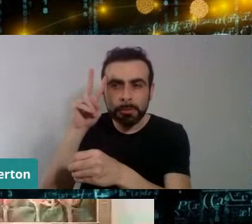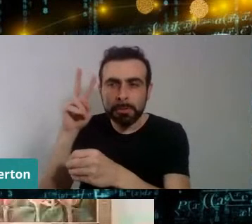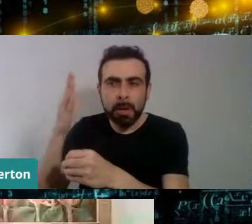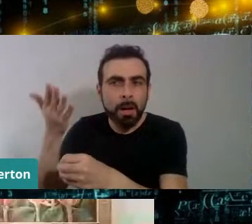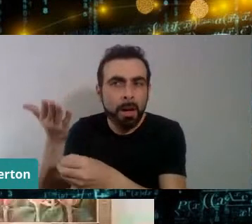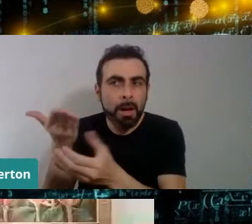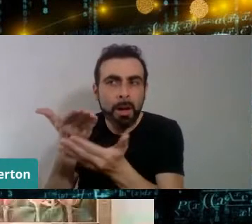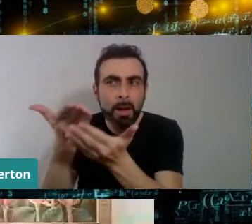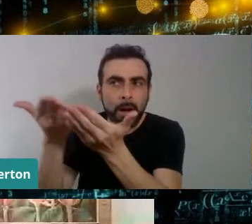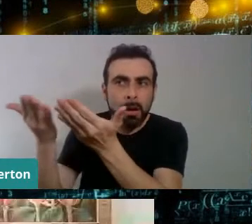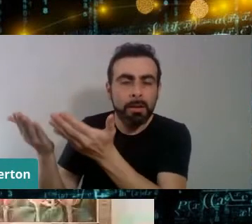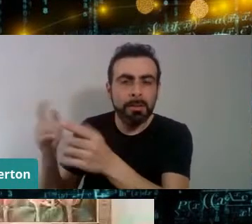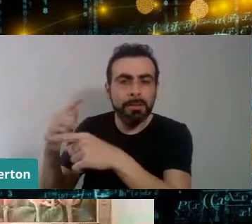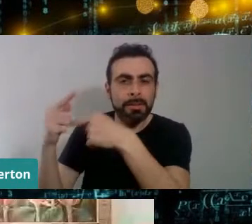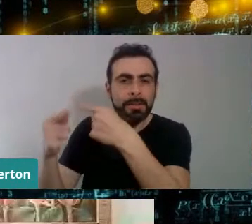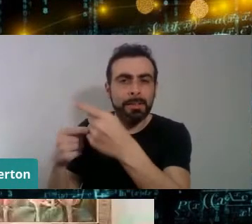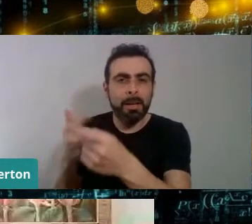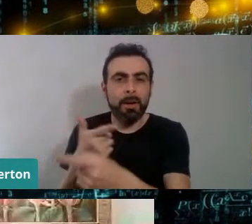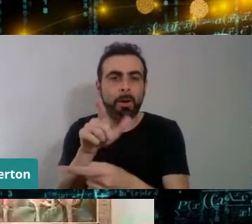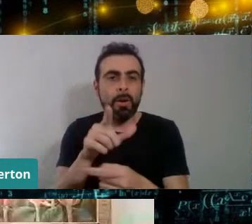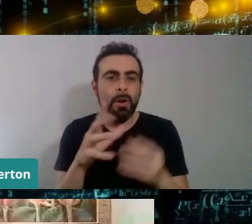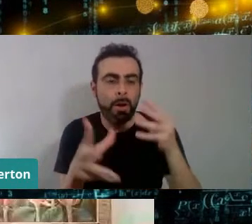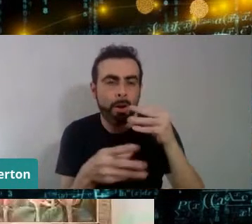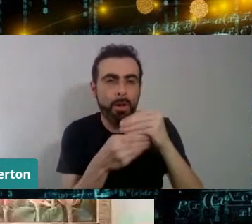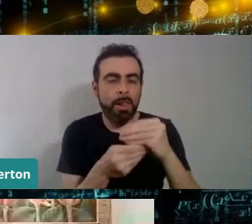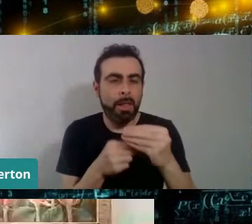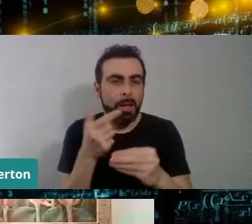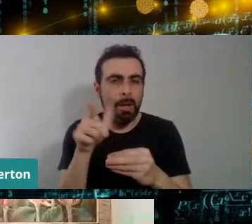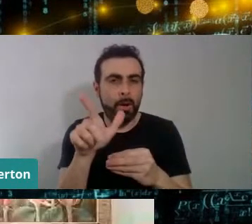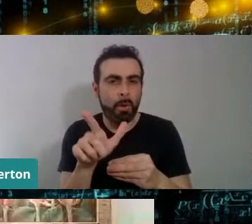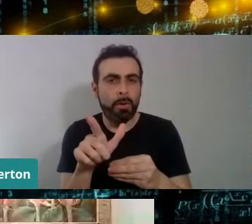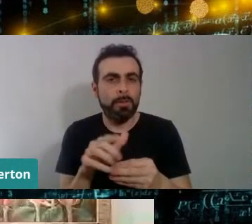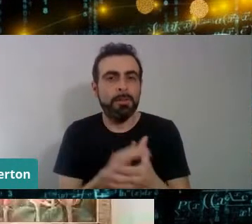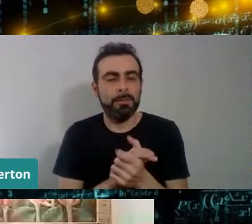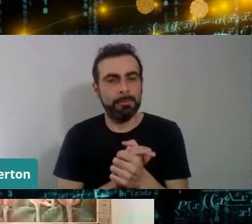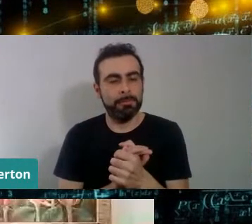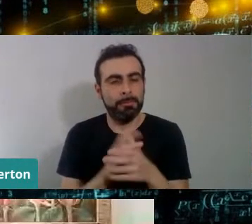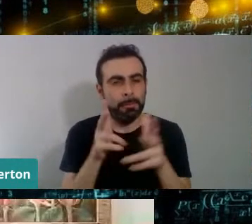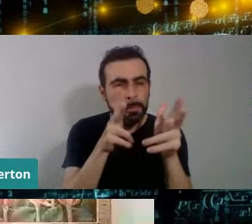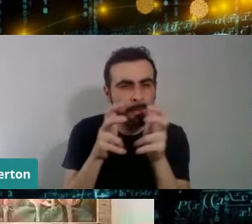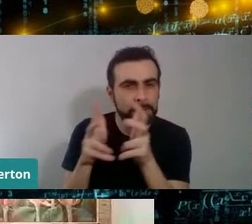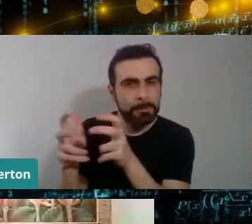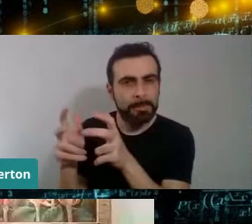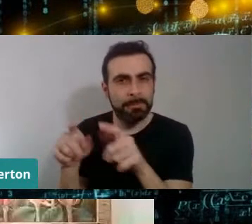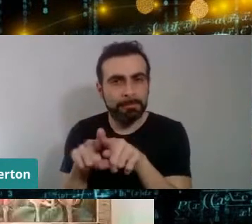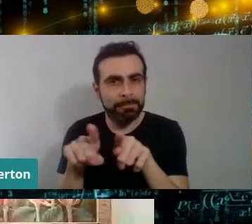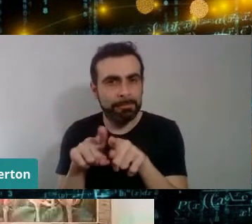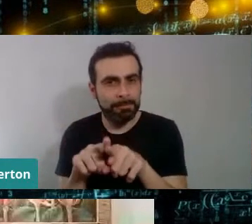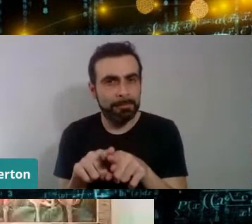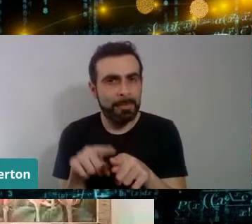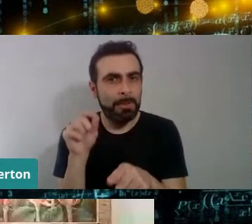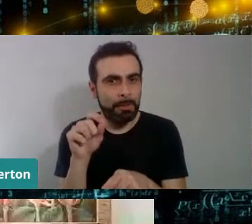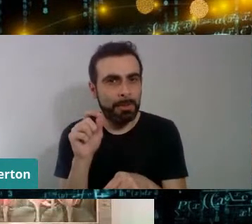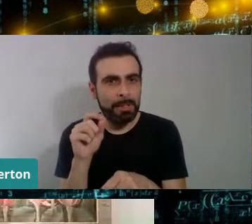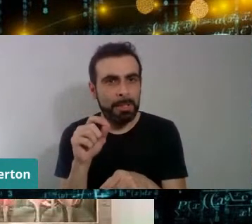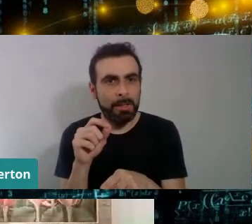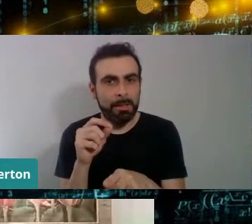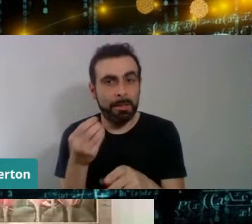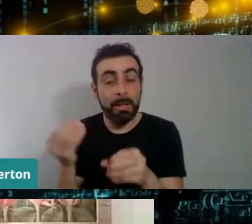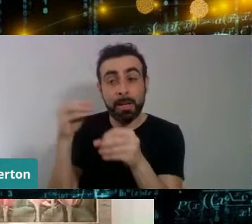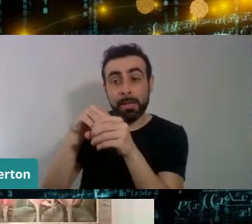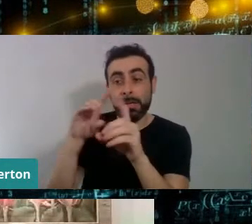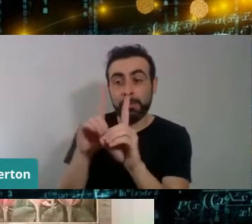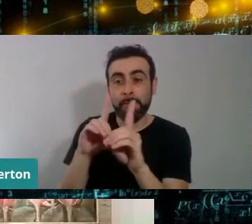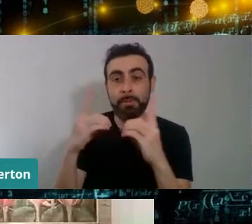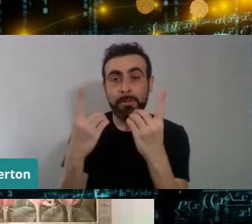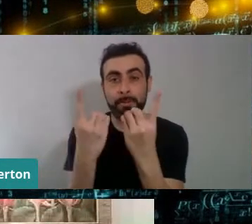É, nós vamos para uma outra janela agora e vamos falar um pouquinho do nosso departamento de